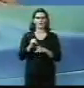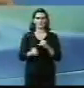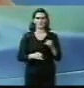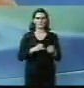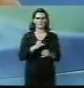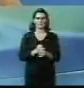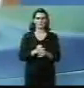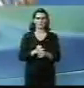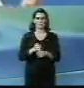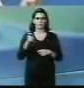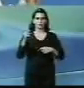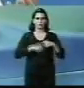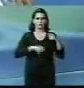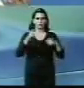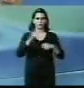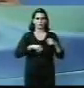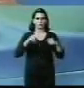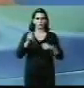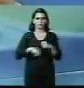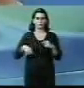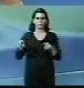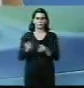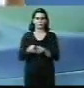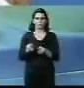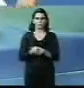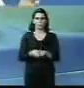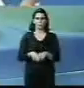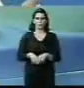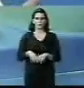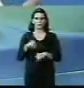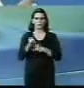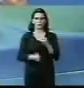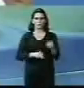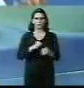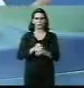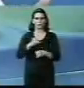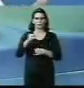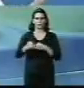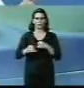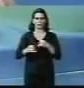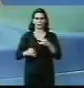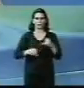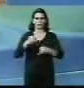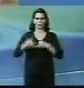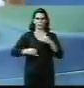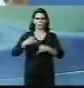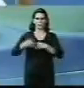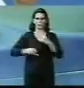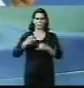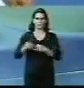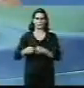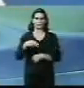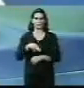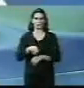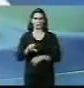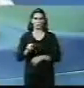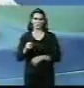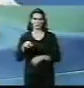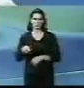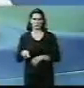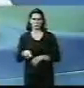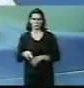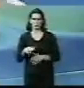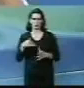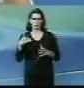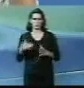de entretenimento, sites com comunicação instantânea, tipo Messenger, sites com navegação anônima. Então,